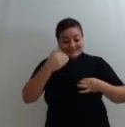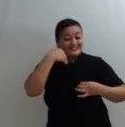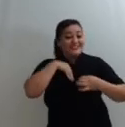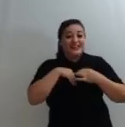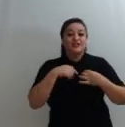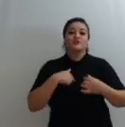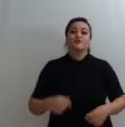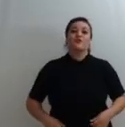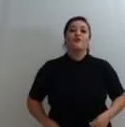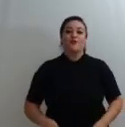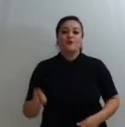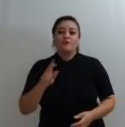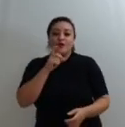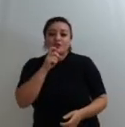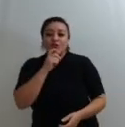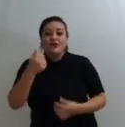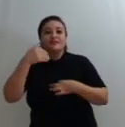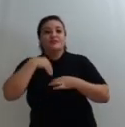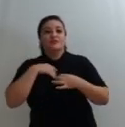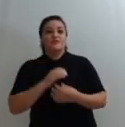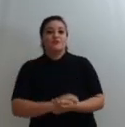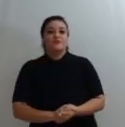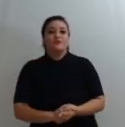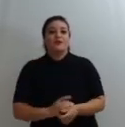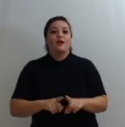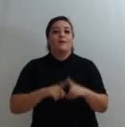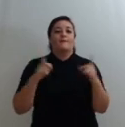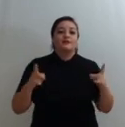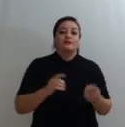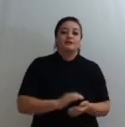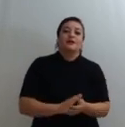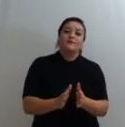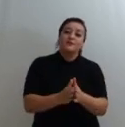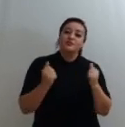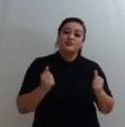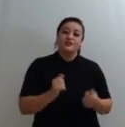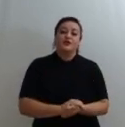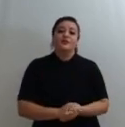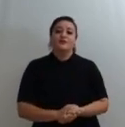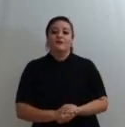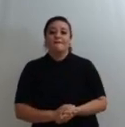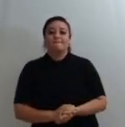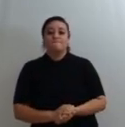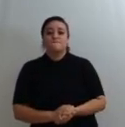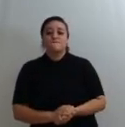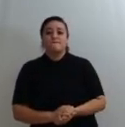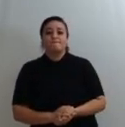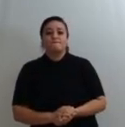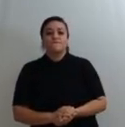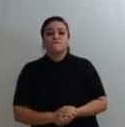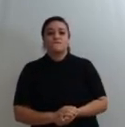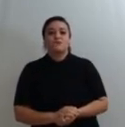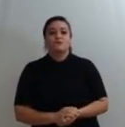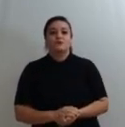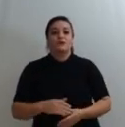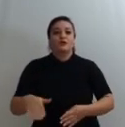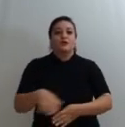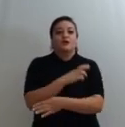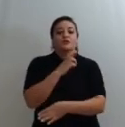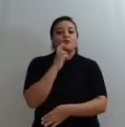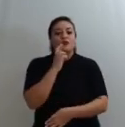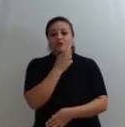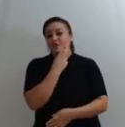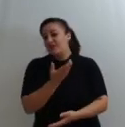outras vezes, mas esse que é recrutado muitas vezes no aeroporto, ali no saguão ou numa rodoviária,